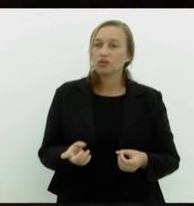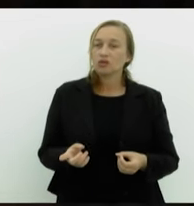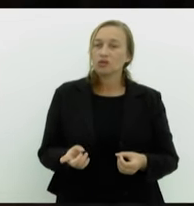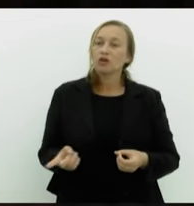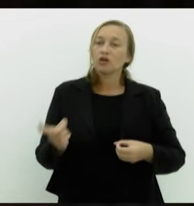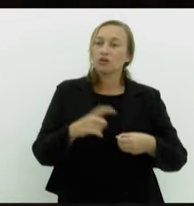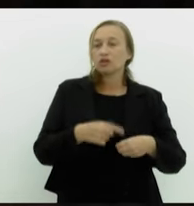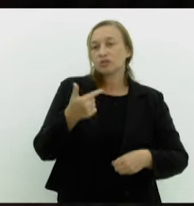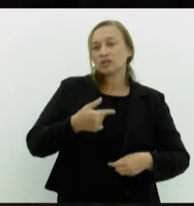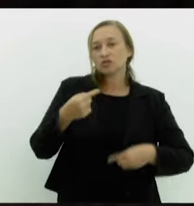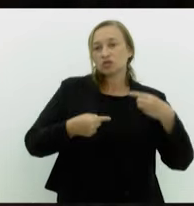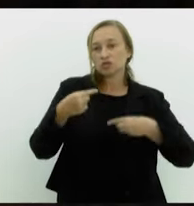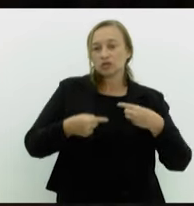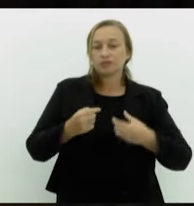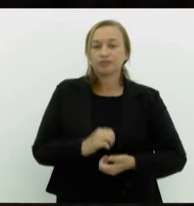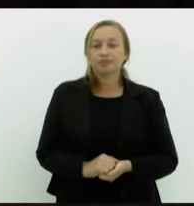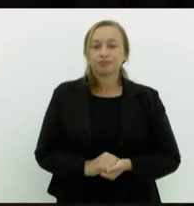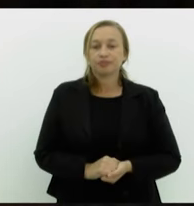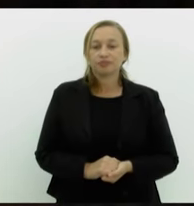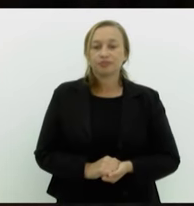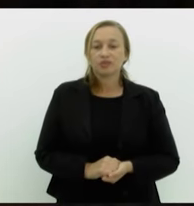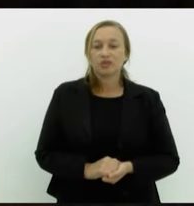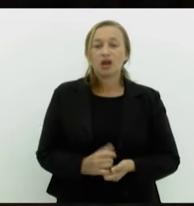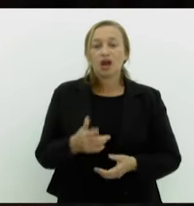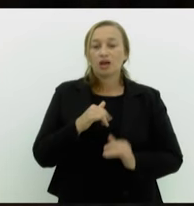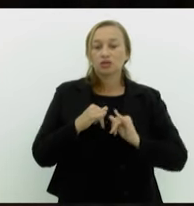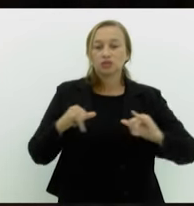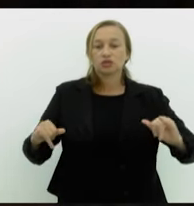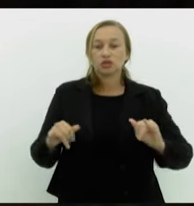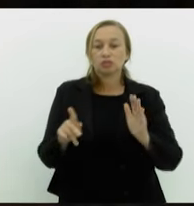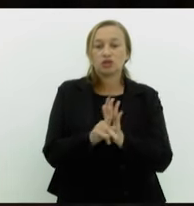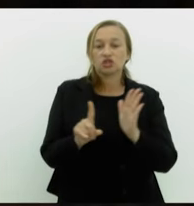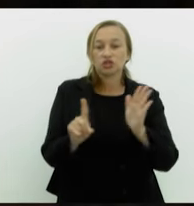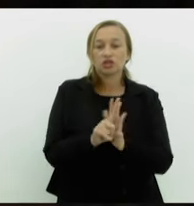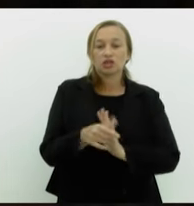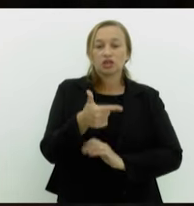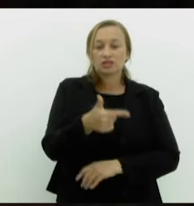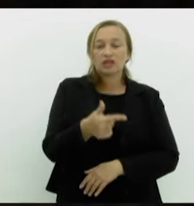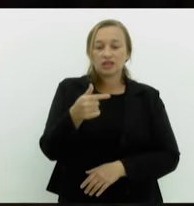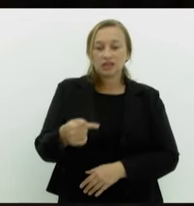a segunda discussão. Anuncio projeto de lei